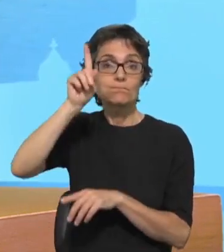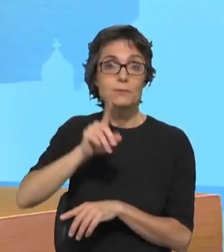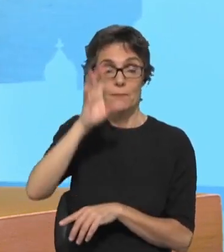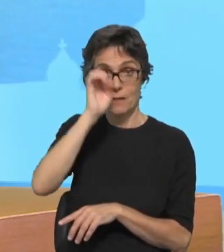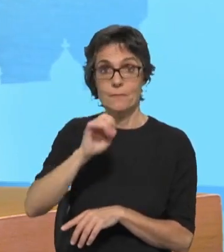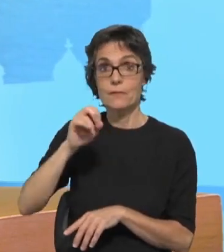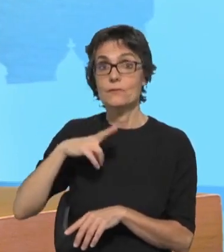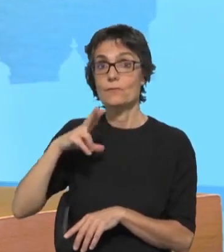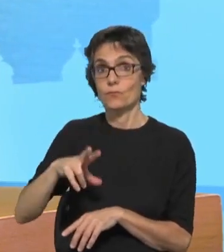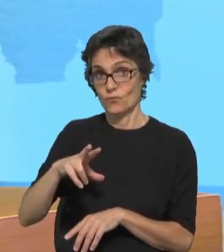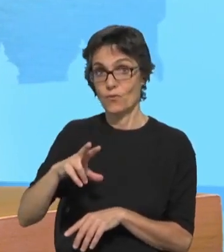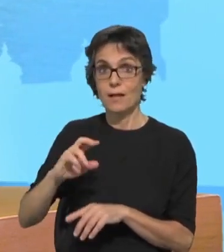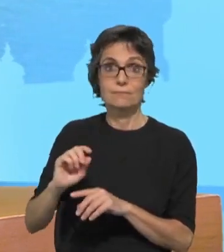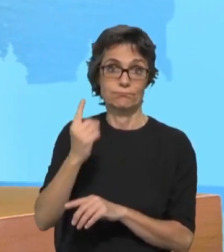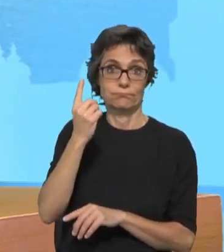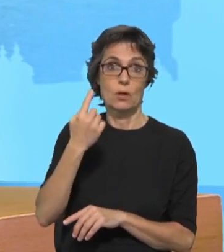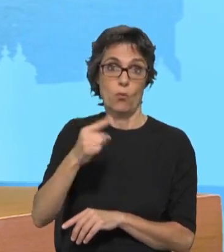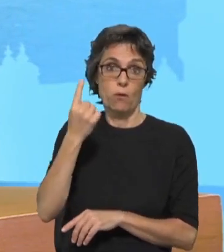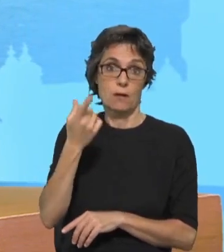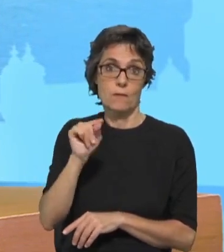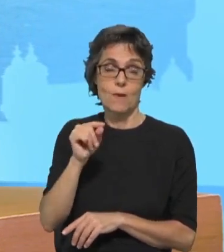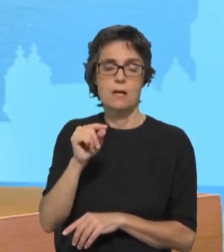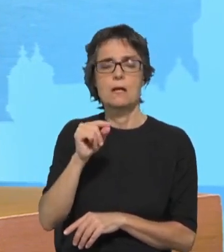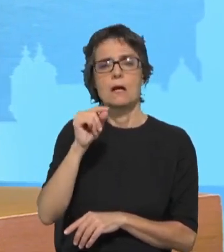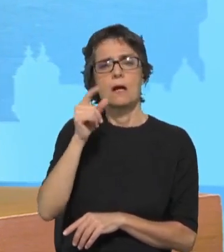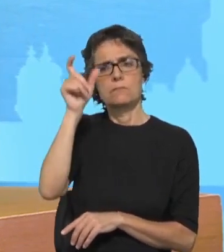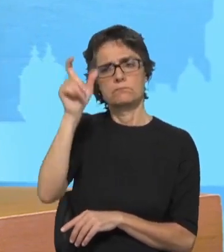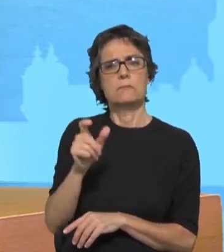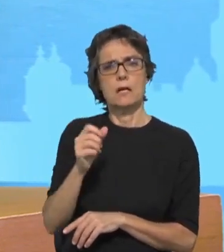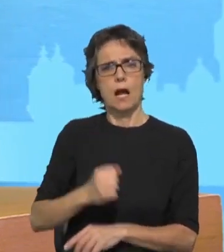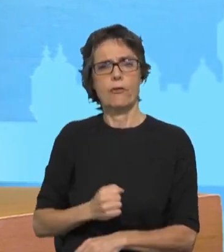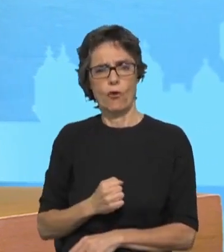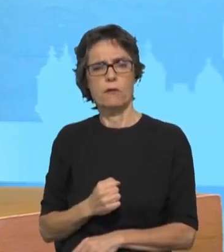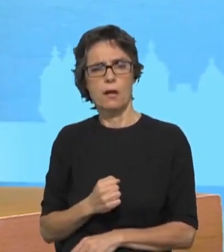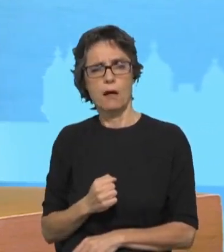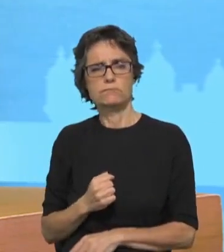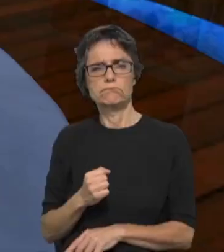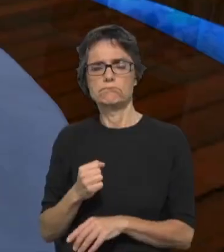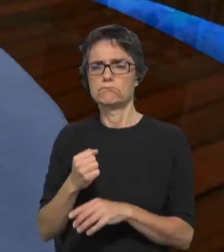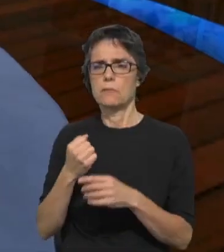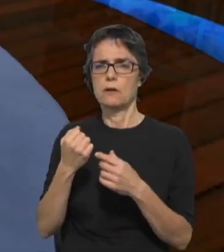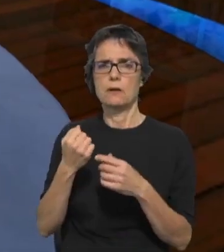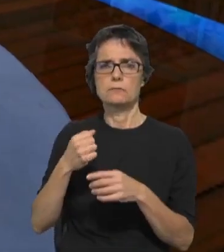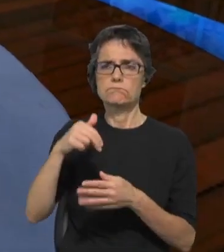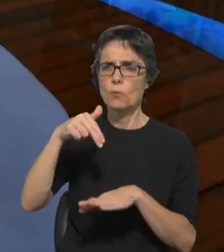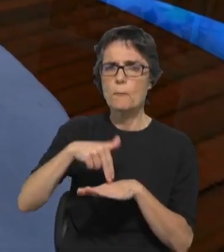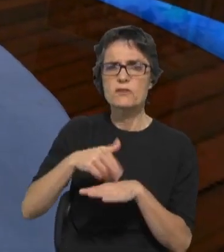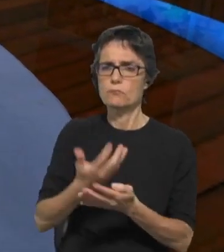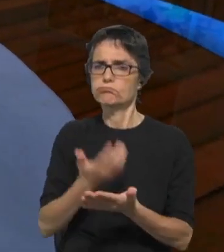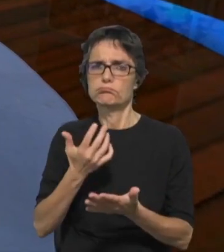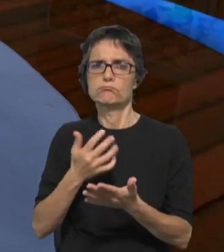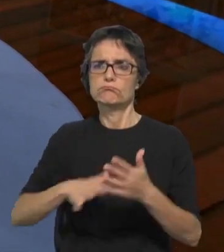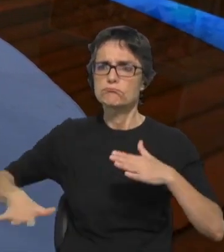Portugal, enfim, uma mulher católica presente em muitos dinamismos internacionais, também,